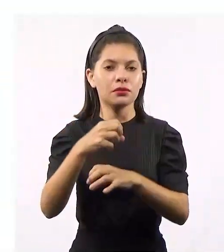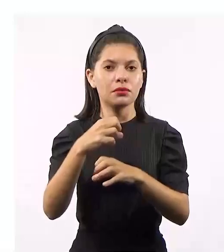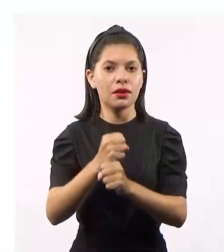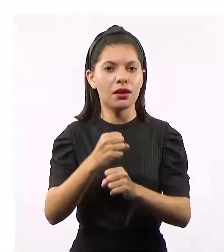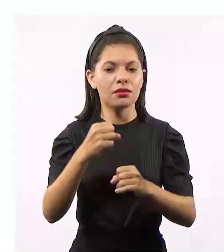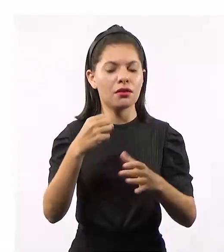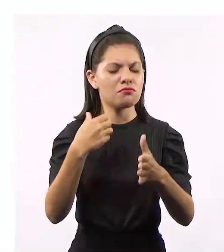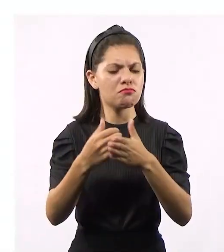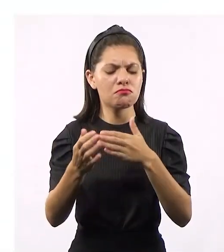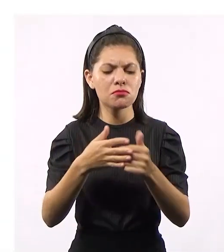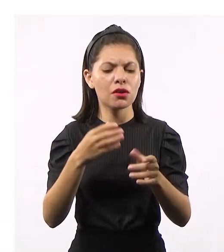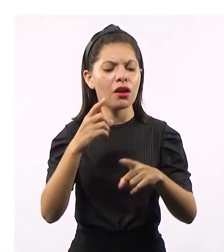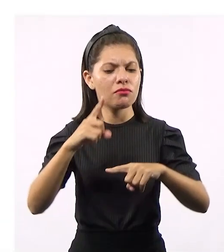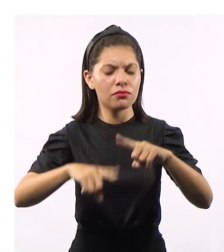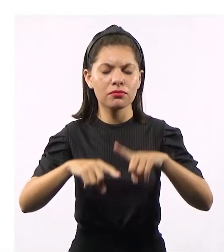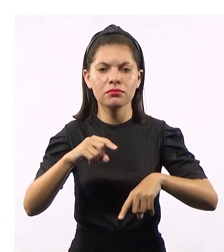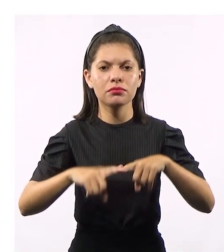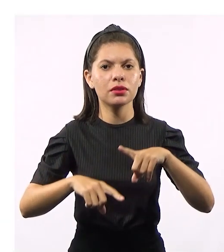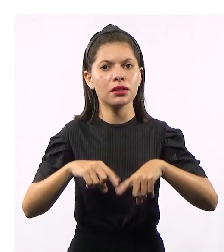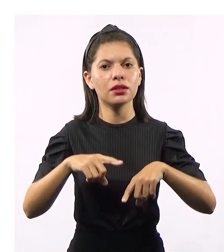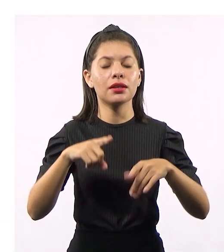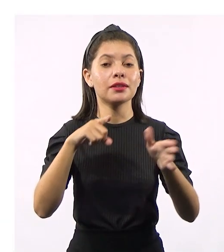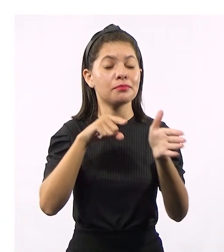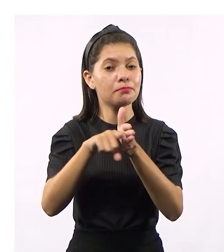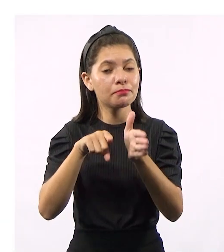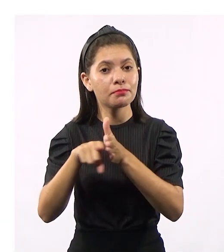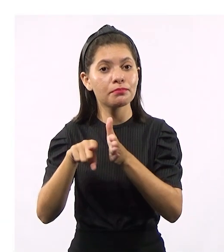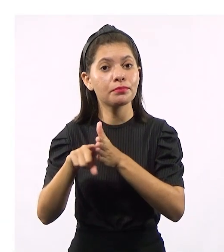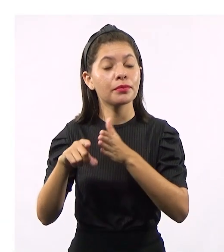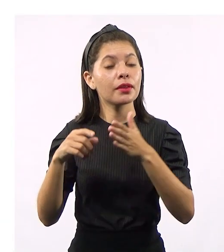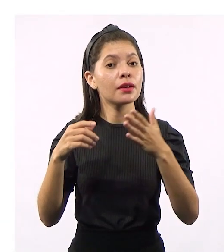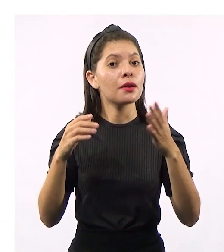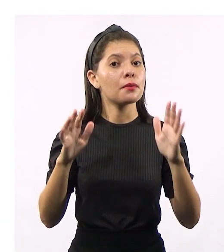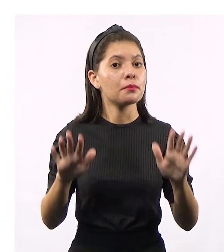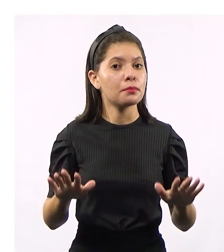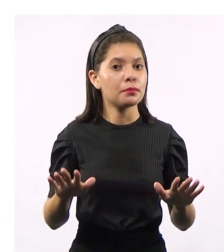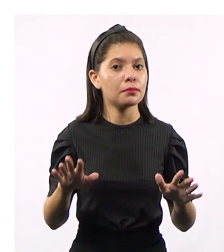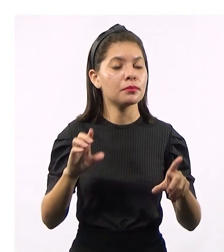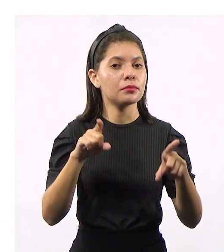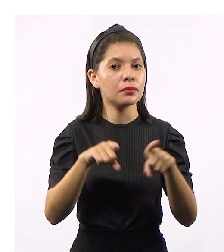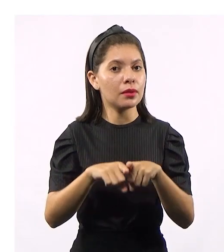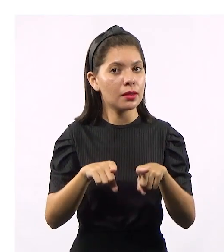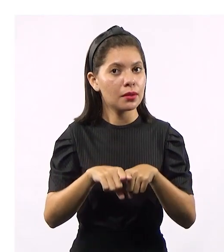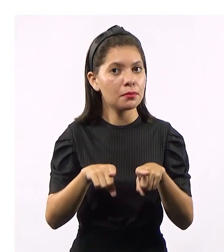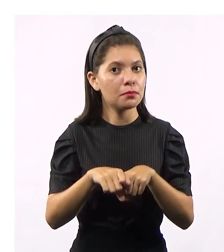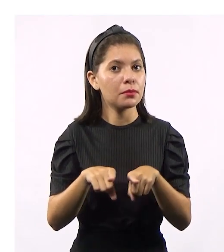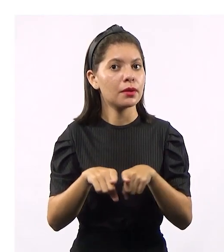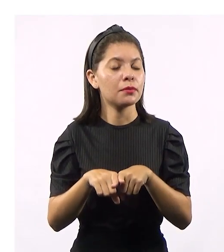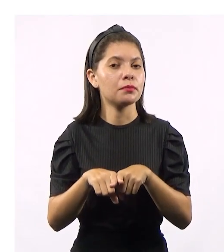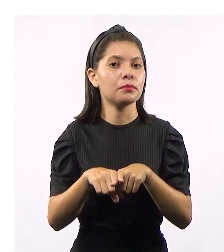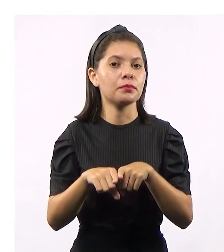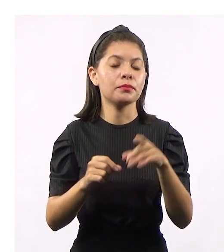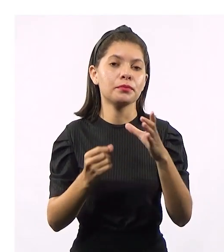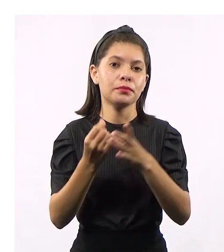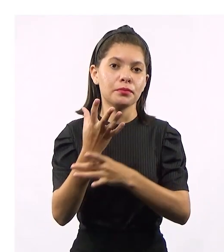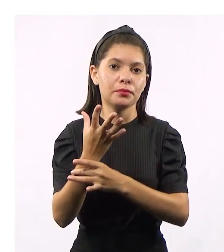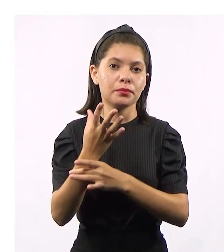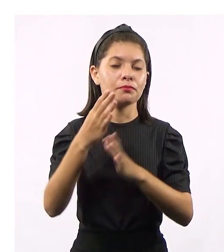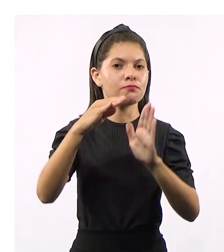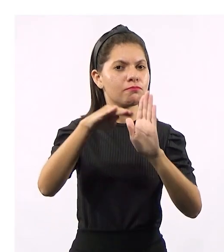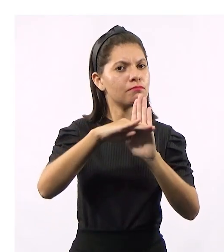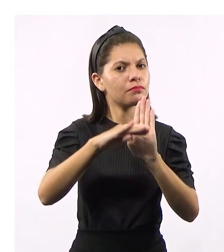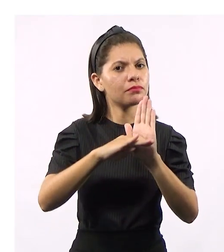pesquisa, mas também vai ser gerado um relatório, formado geralmente por